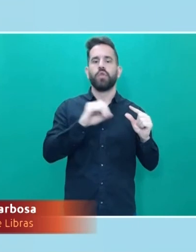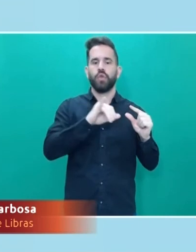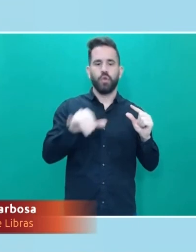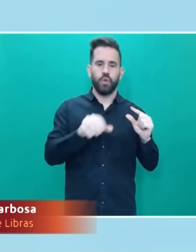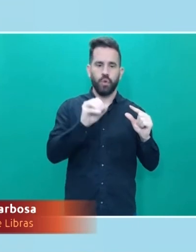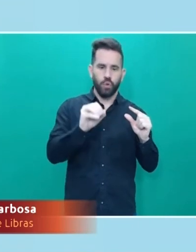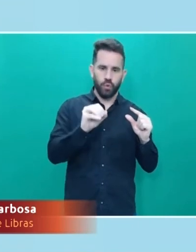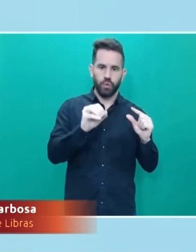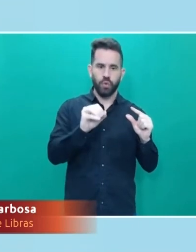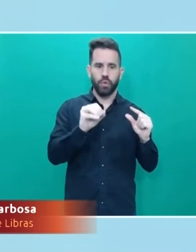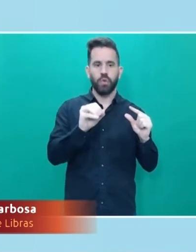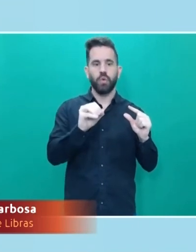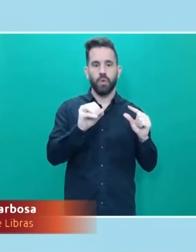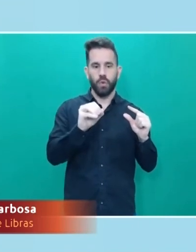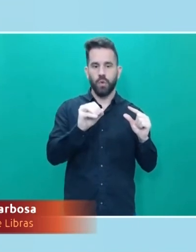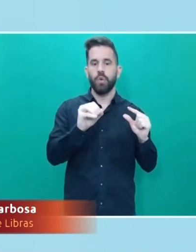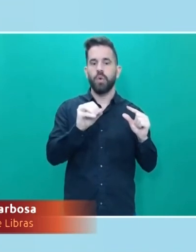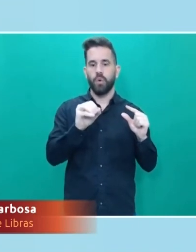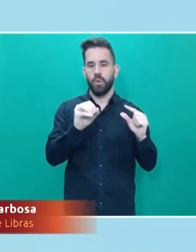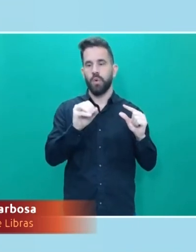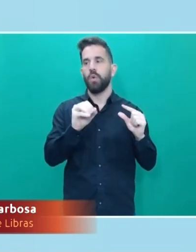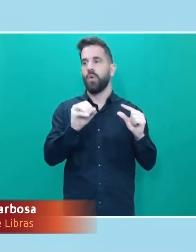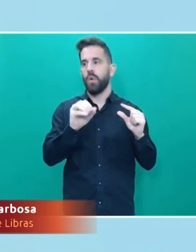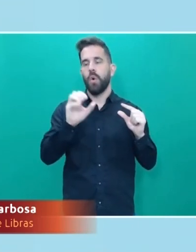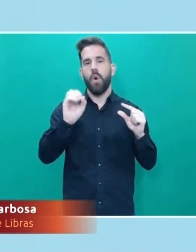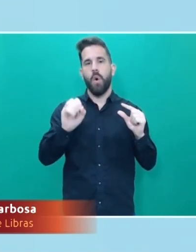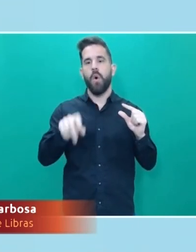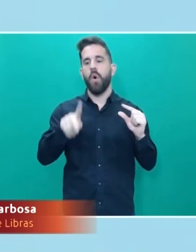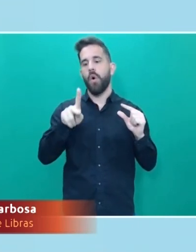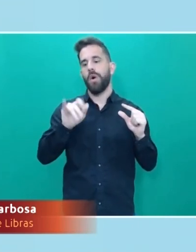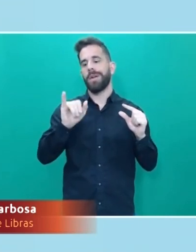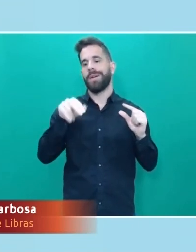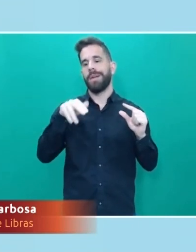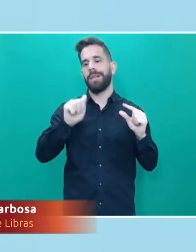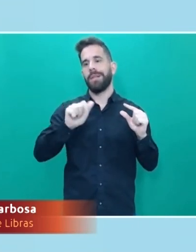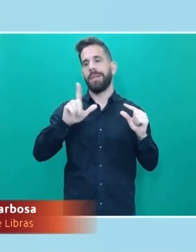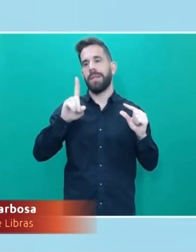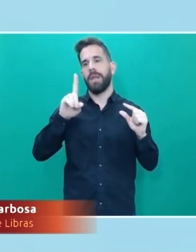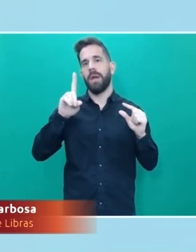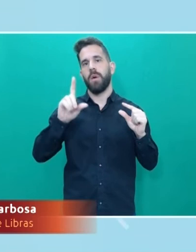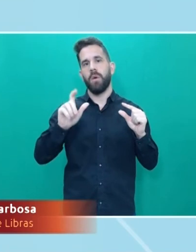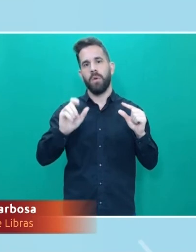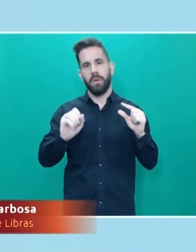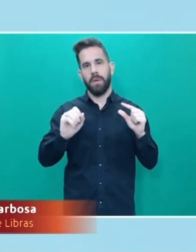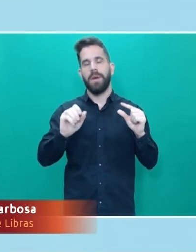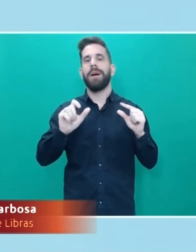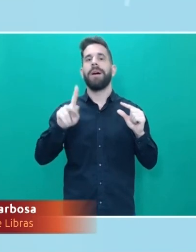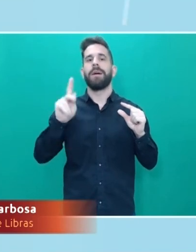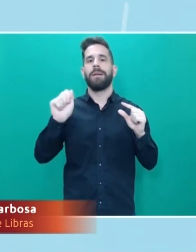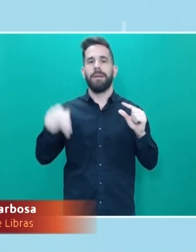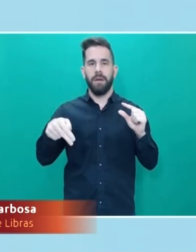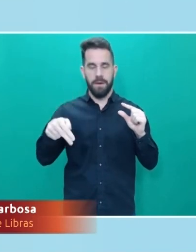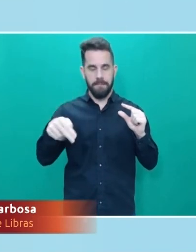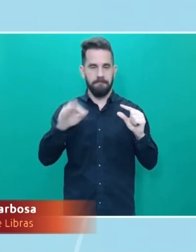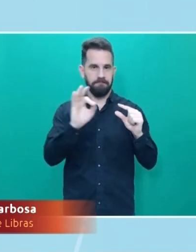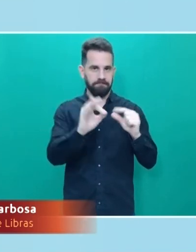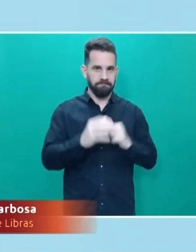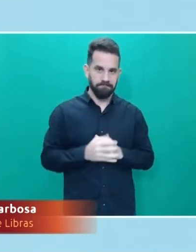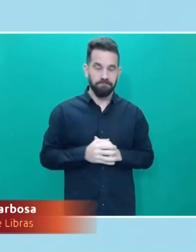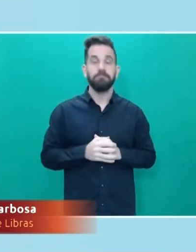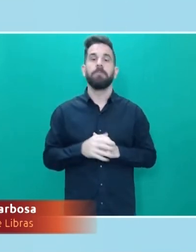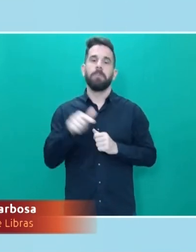Kan. Qual que é o bairro, de novo? Residencial Nossa Morada. Residencial Nossa Morada. Então, tá certo,